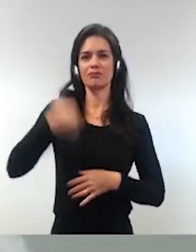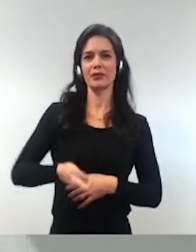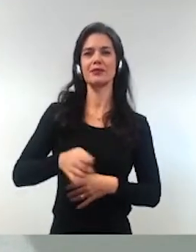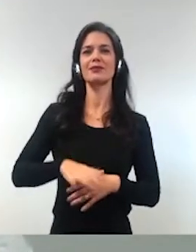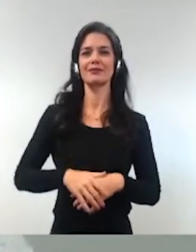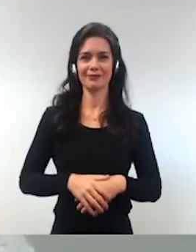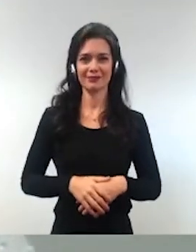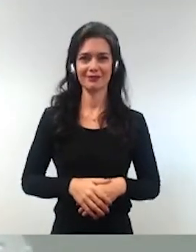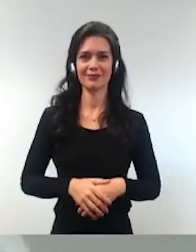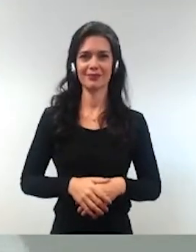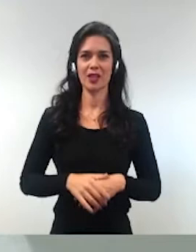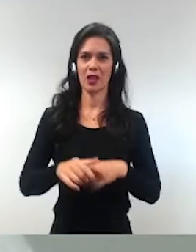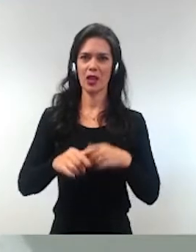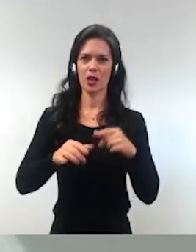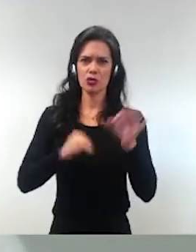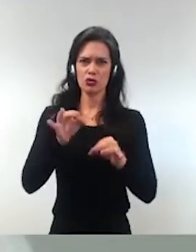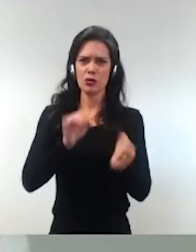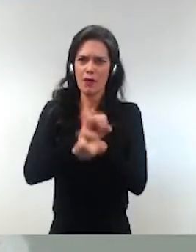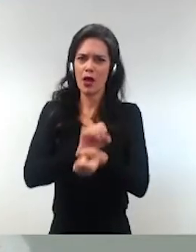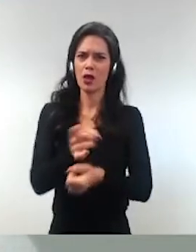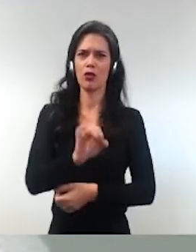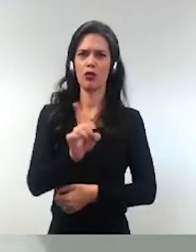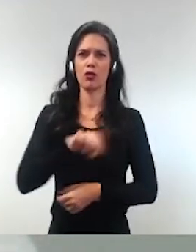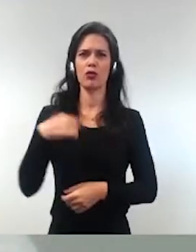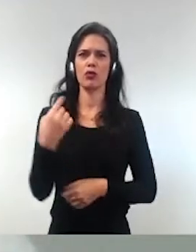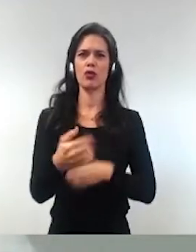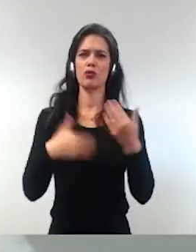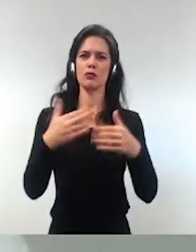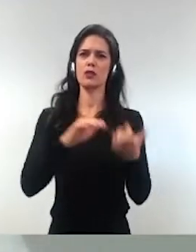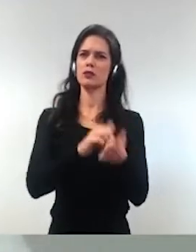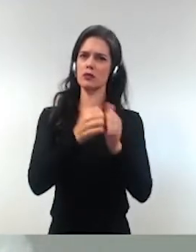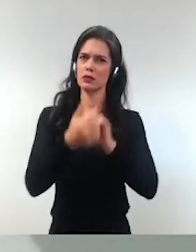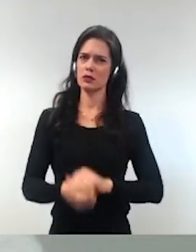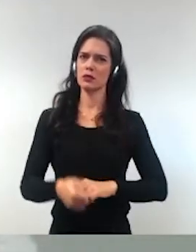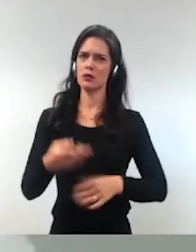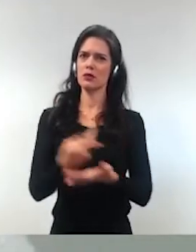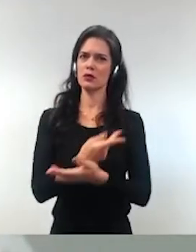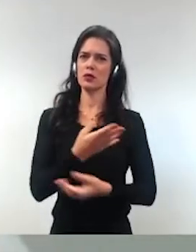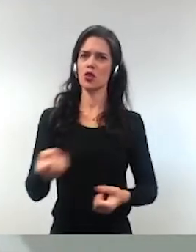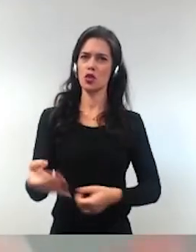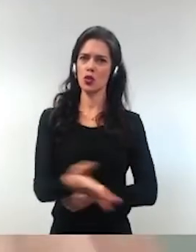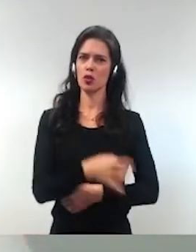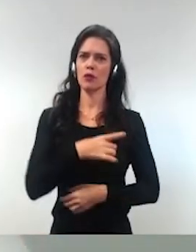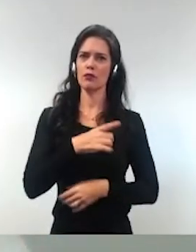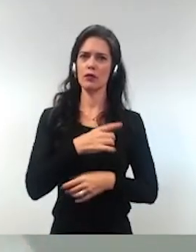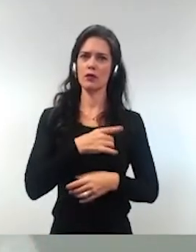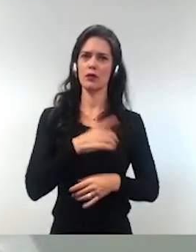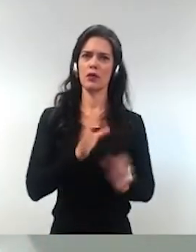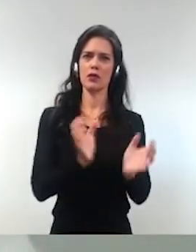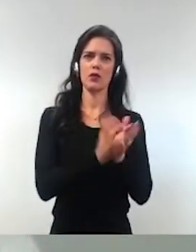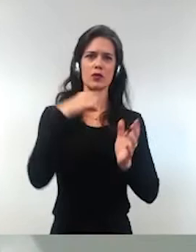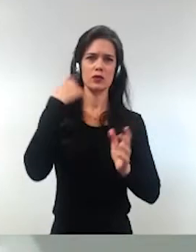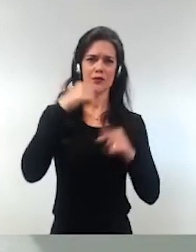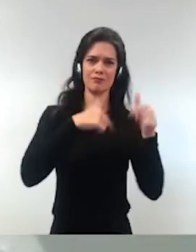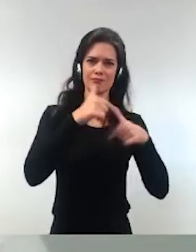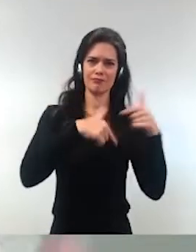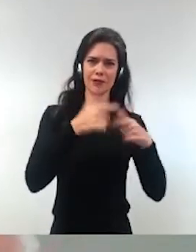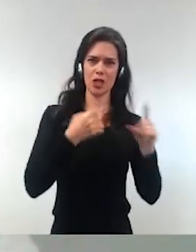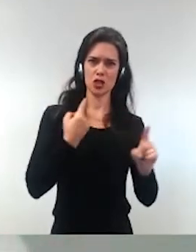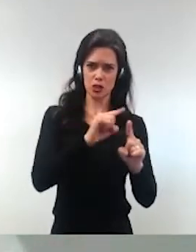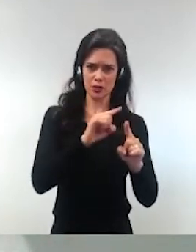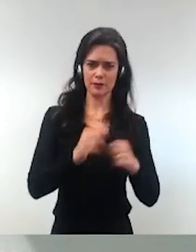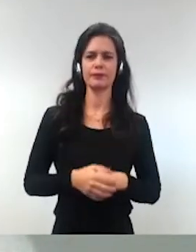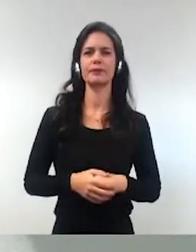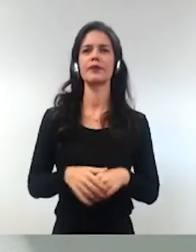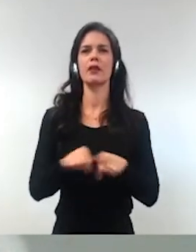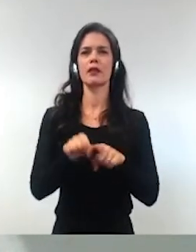parou. O nosso processo de adaptação a essa nova realidade desafiou advogados trabalhistas,